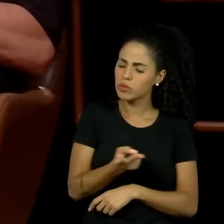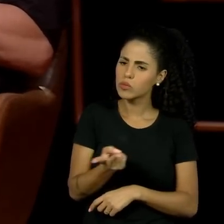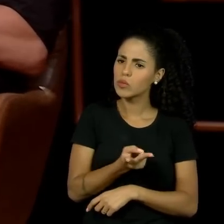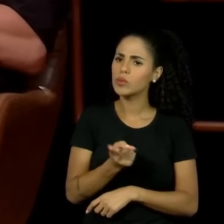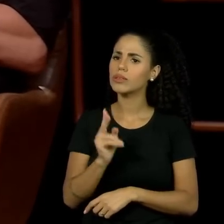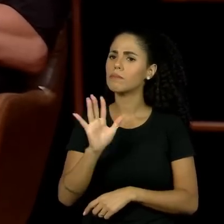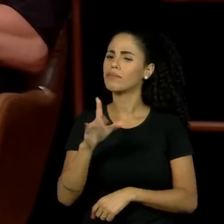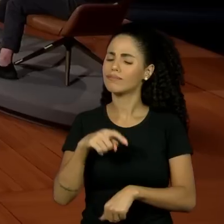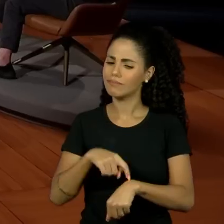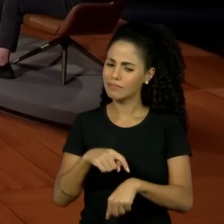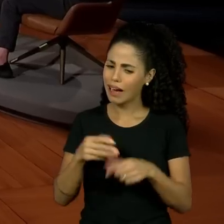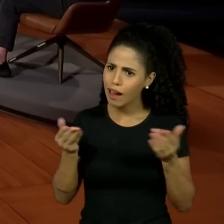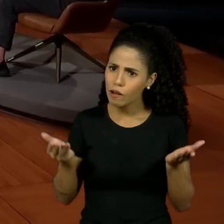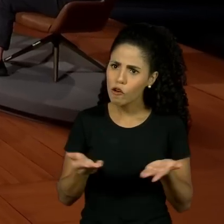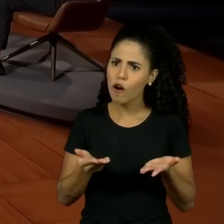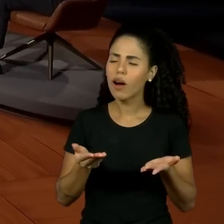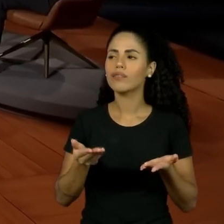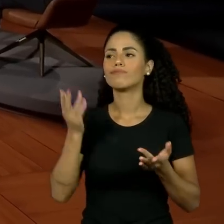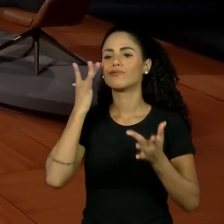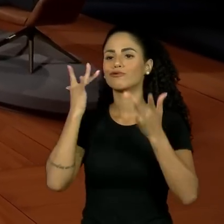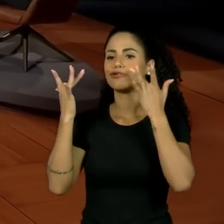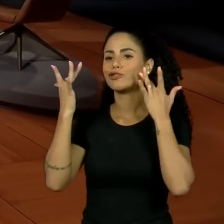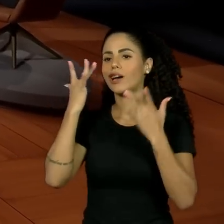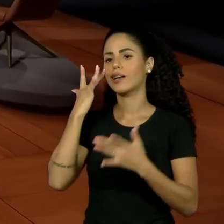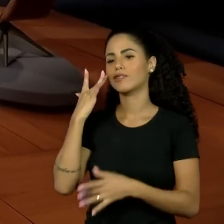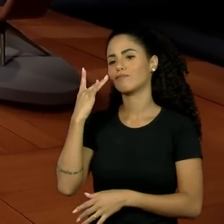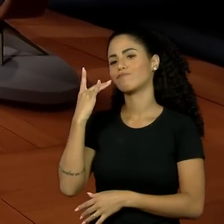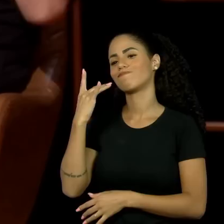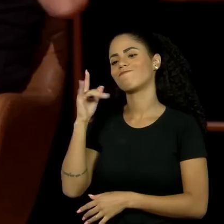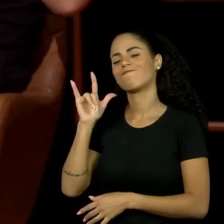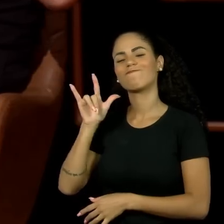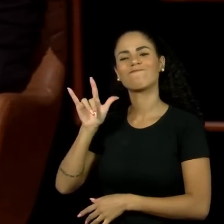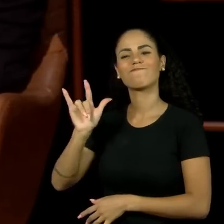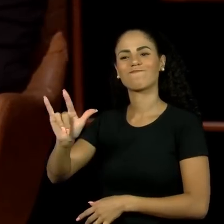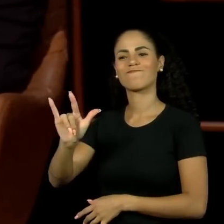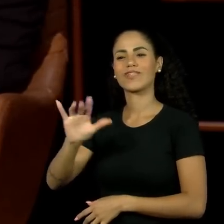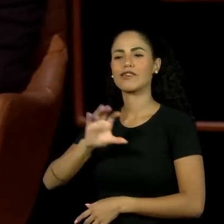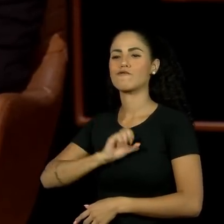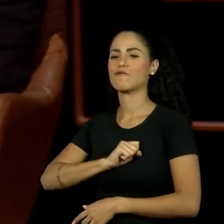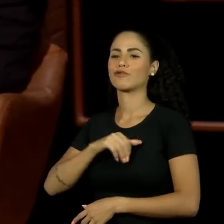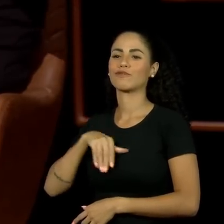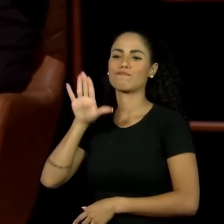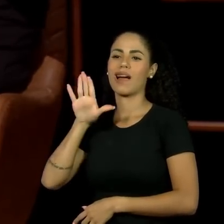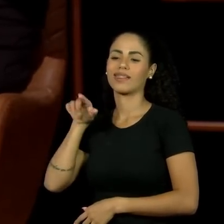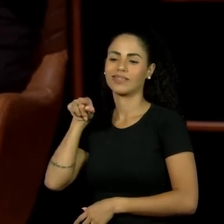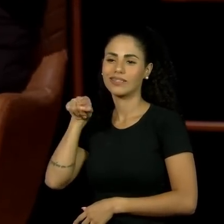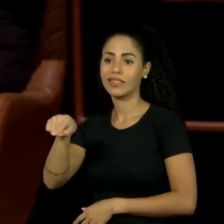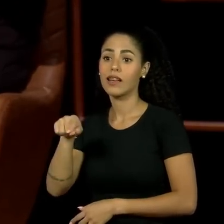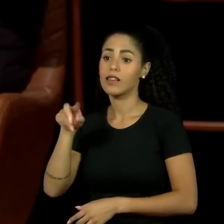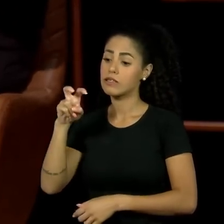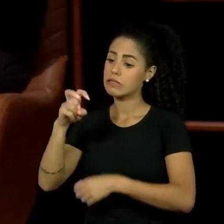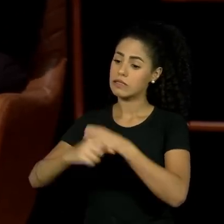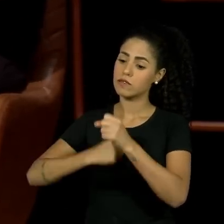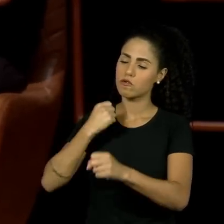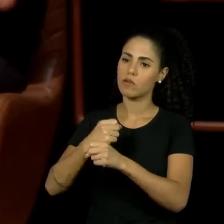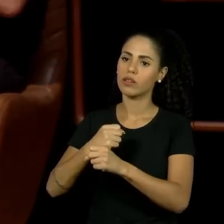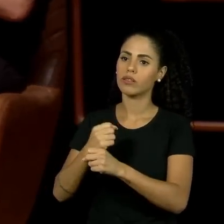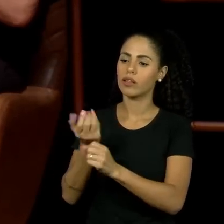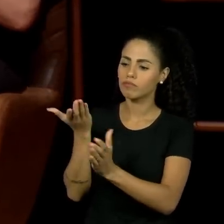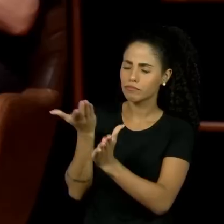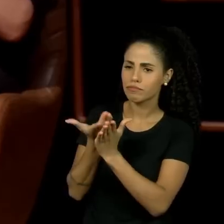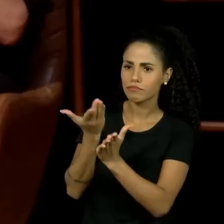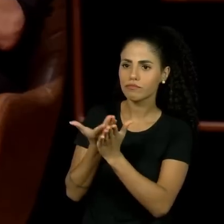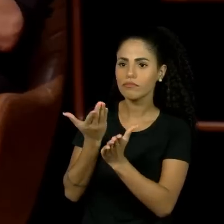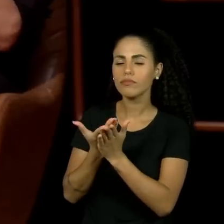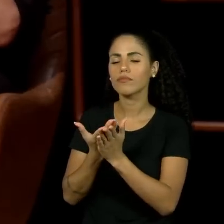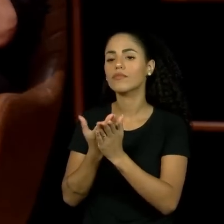nesse momento, o teatro foi lá e me roubou. Porque nesse momento ali, depois de uns 5 anos, né, quando eu estava nessa